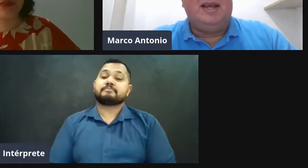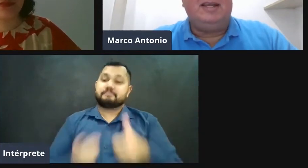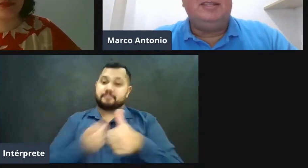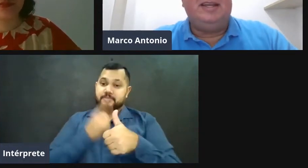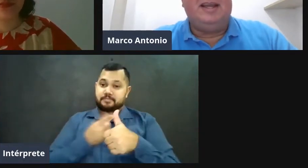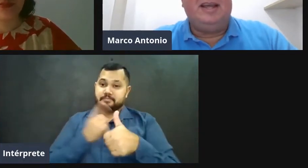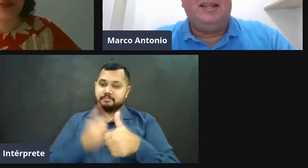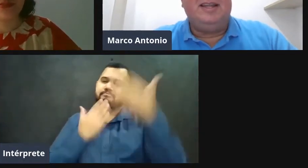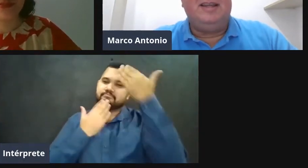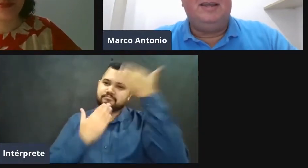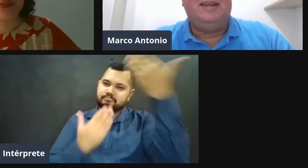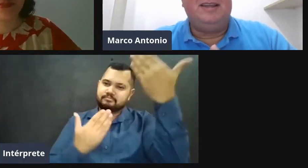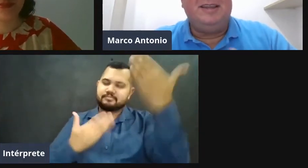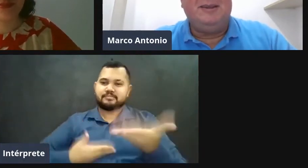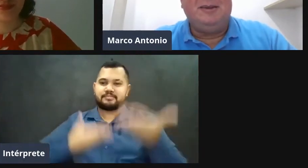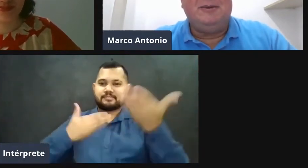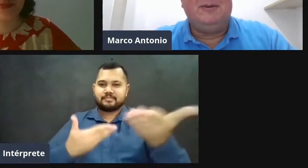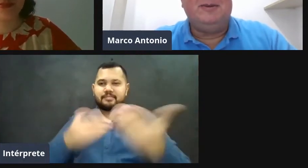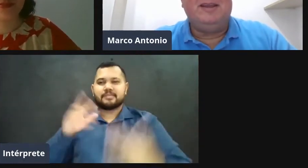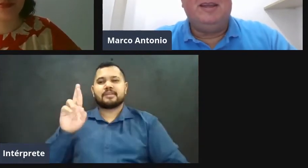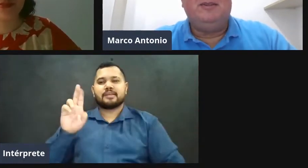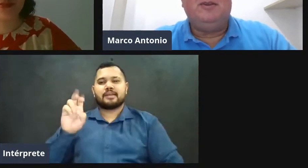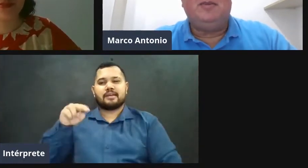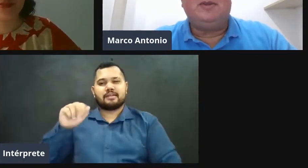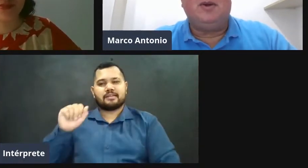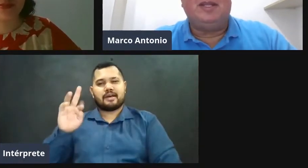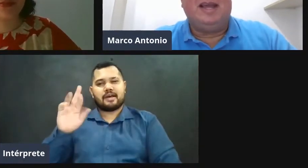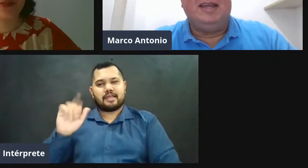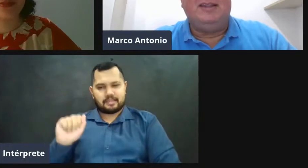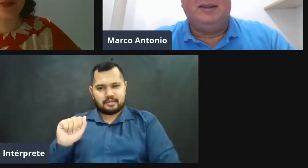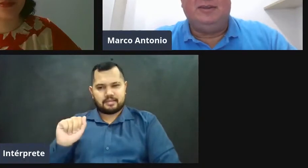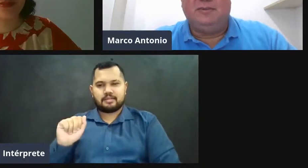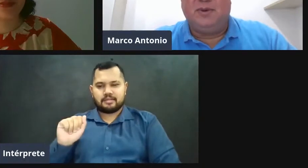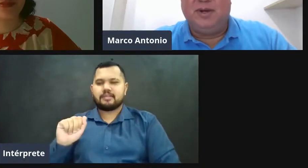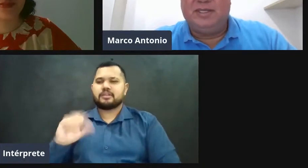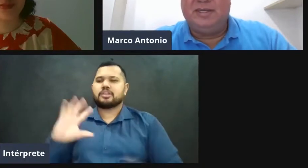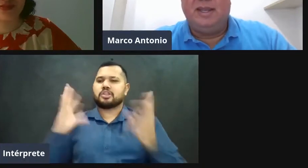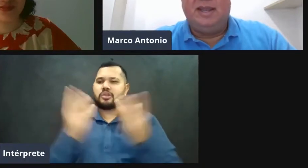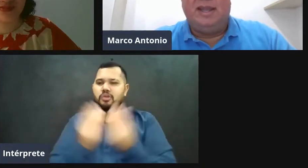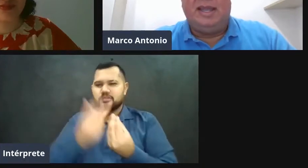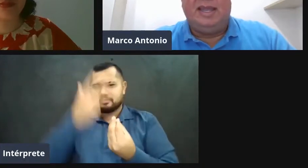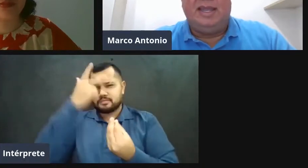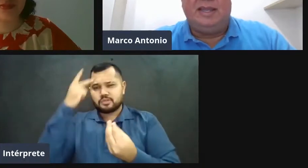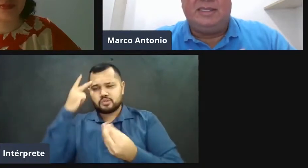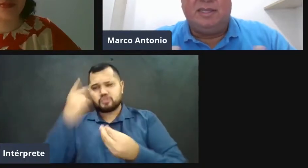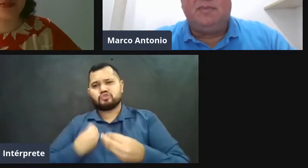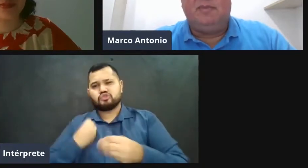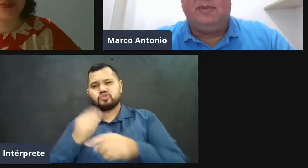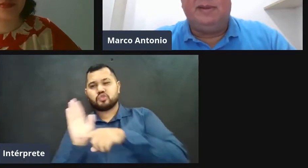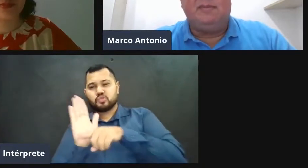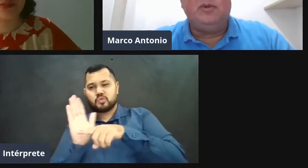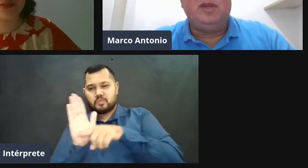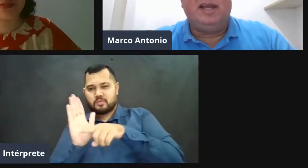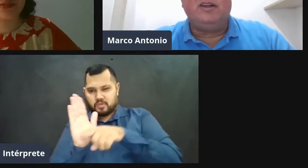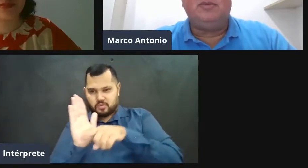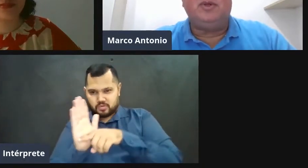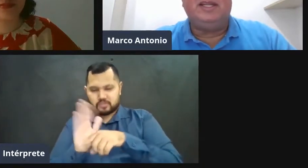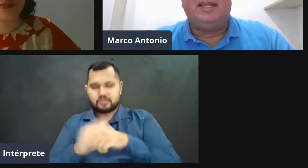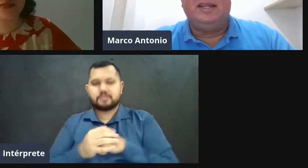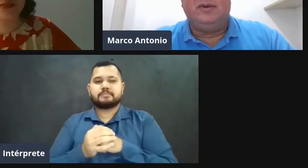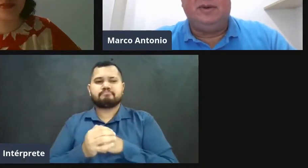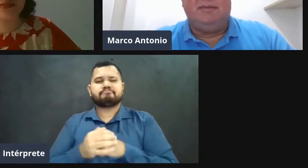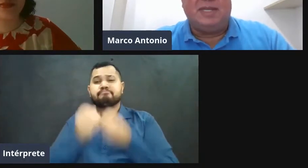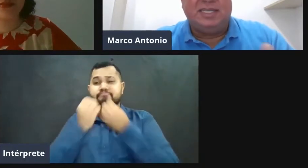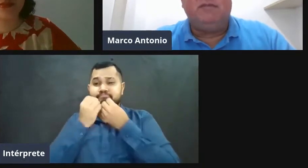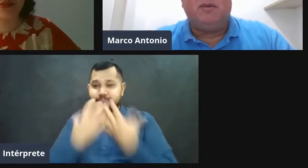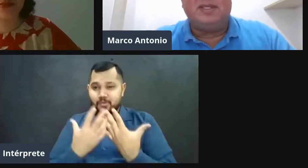agradecer a oportunidade, Renata, e todo o pessoal que está aí dando esse suporte. É sempre muito legal a gente